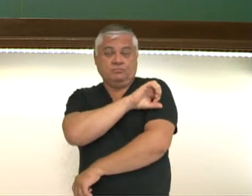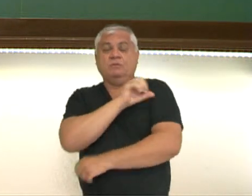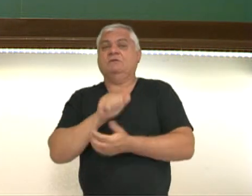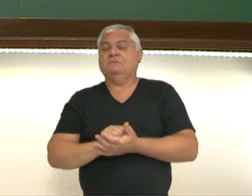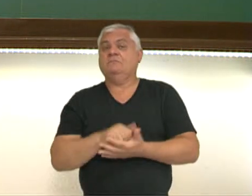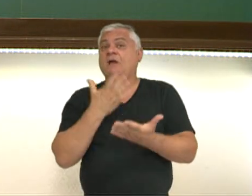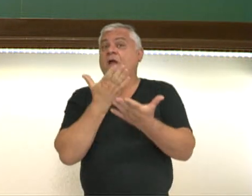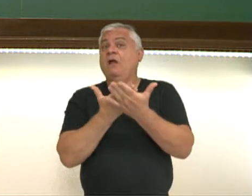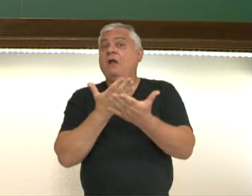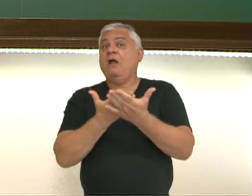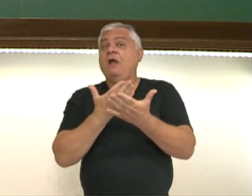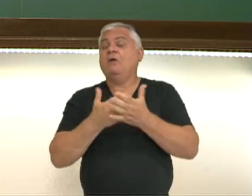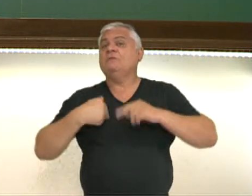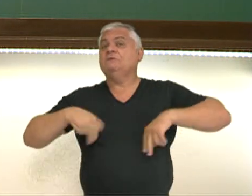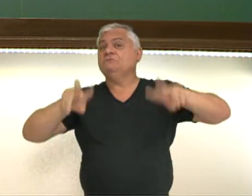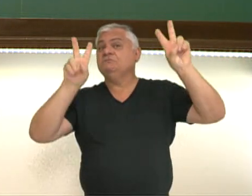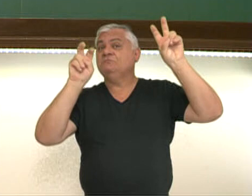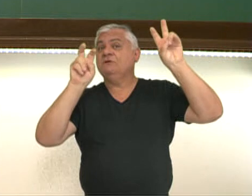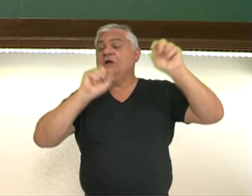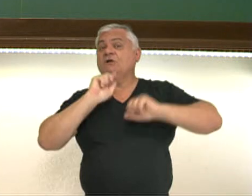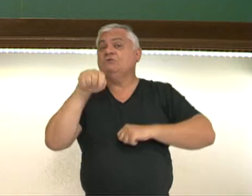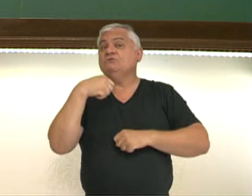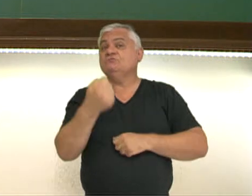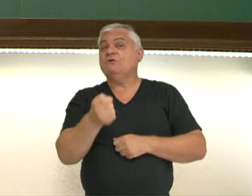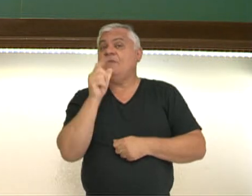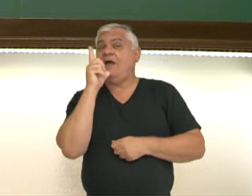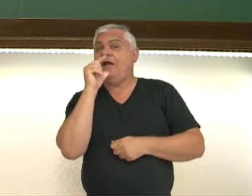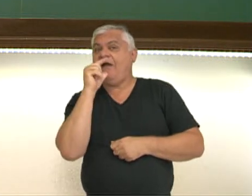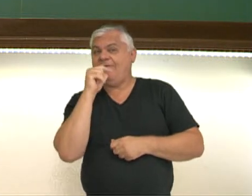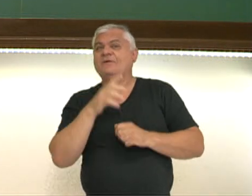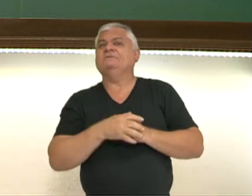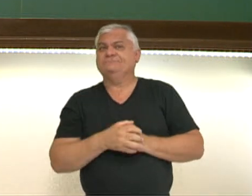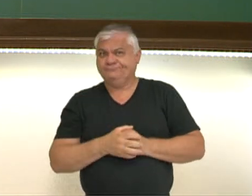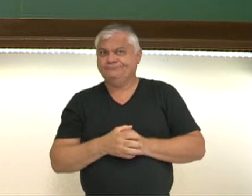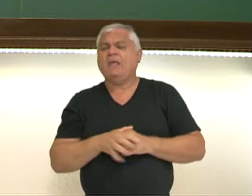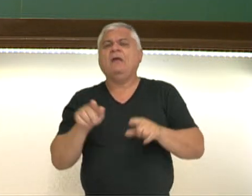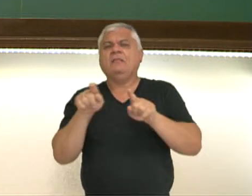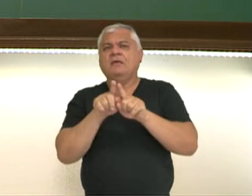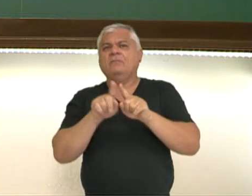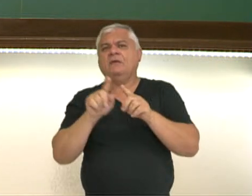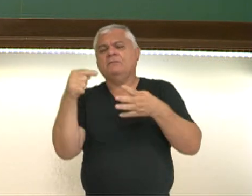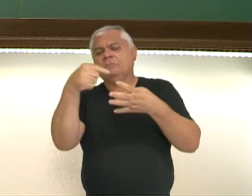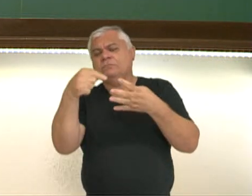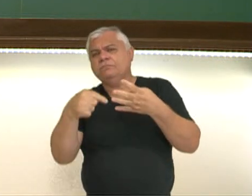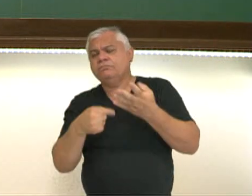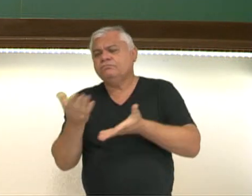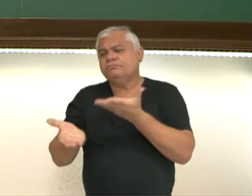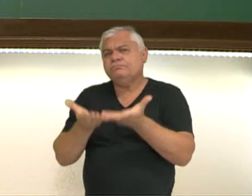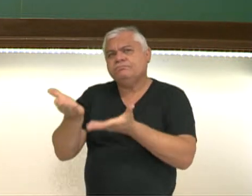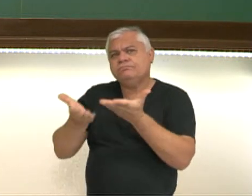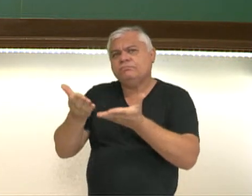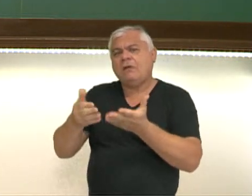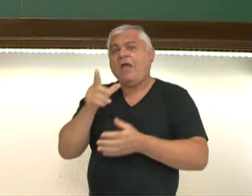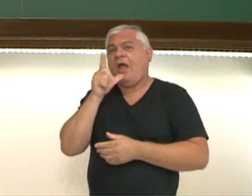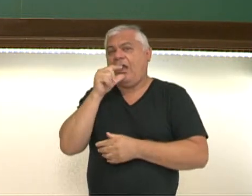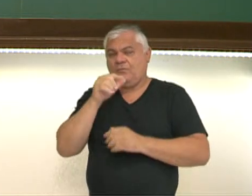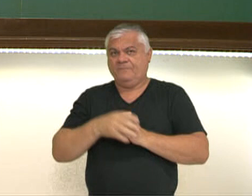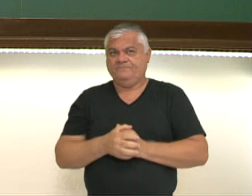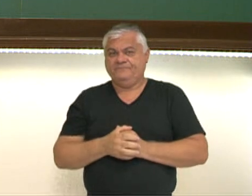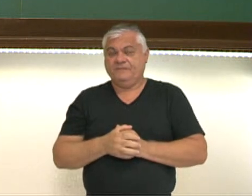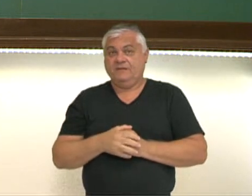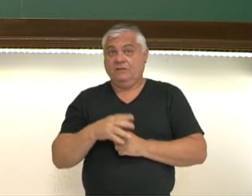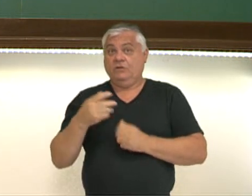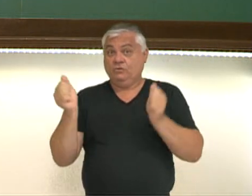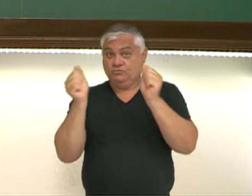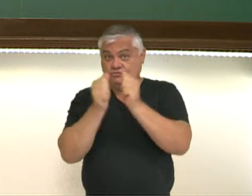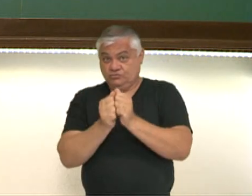aula, onde hoje nós falaremos um pouquinho sobre a água e sobre as estações de tratamento da própria água. Eu tenho hoje